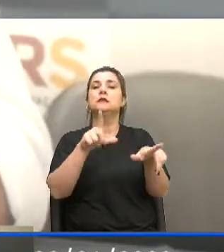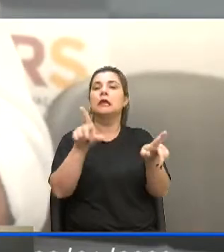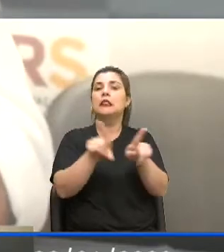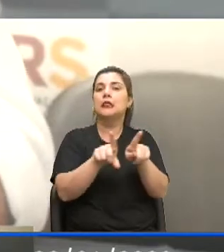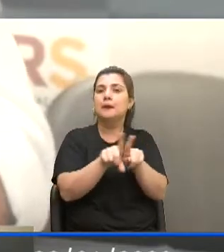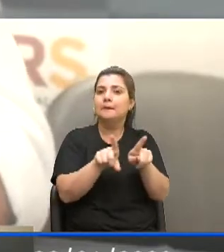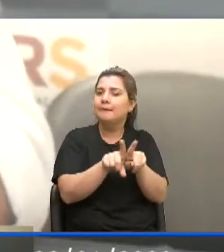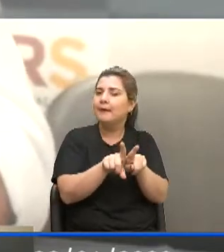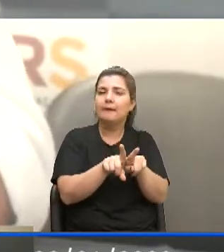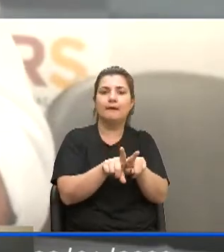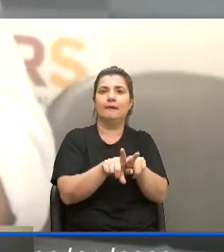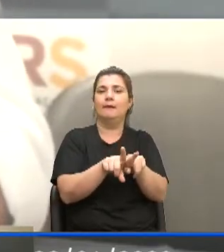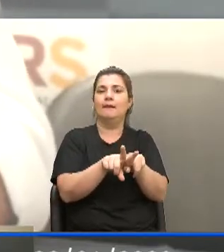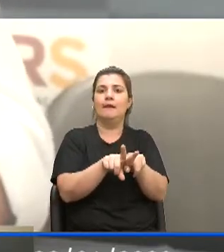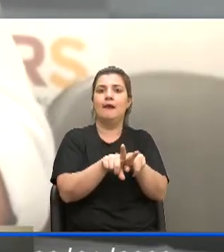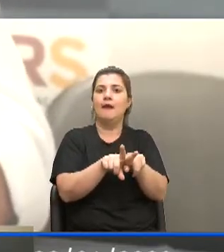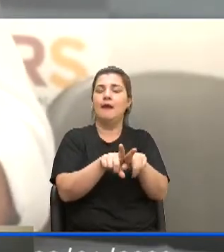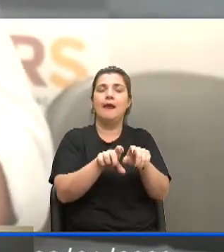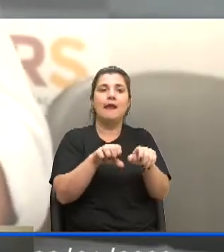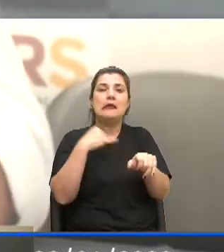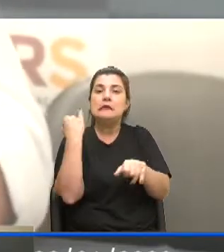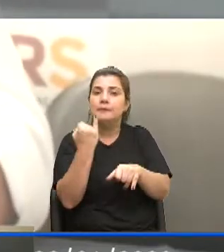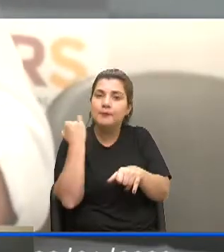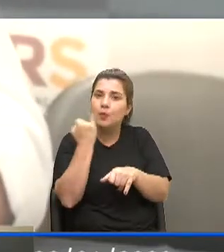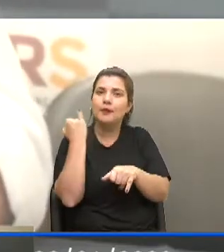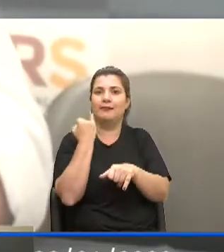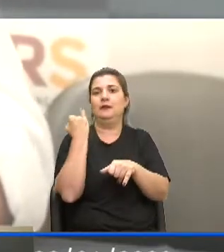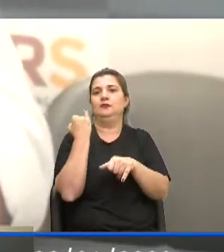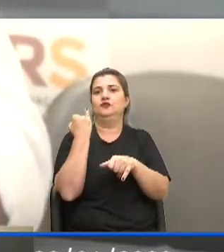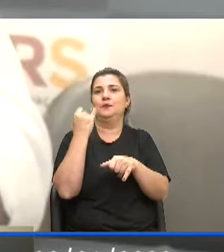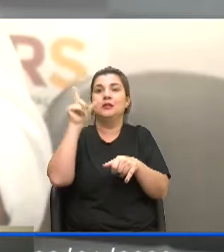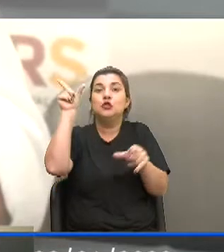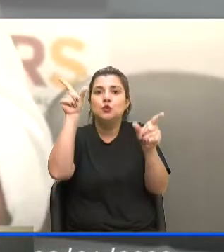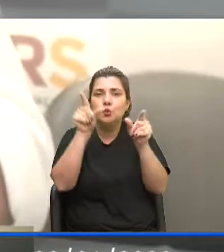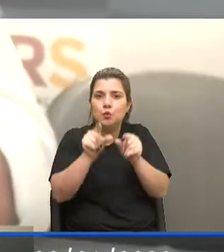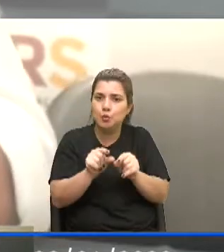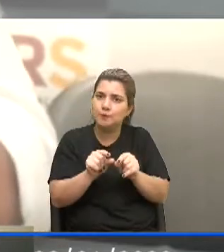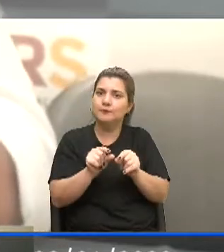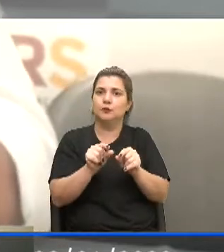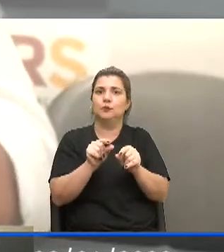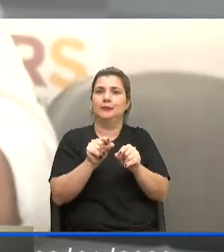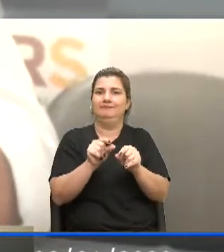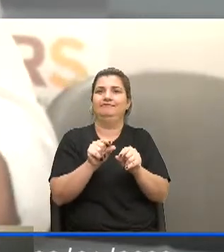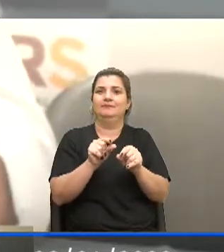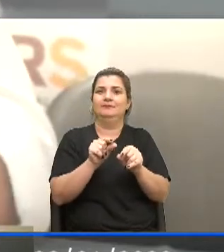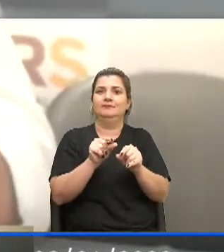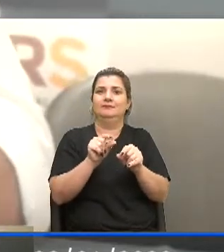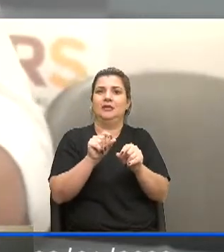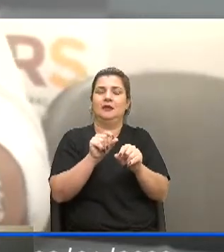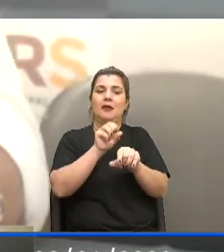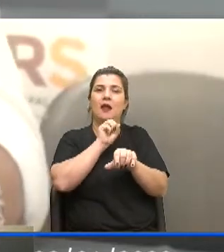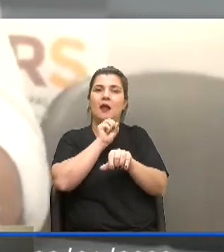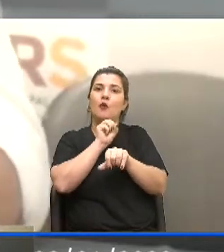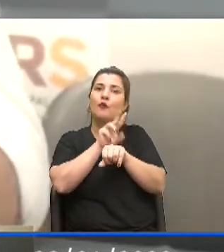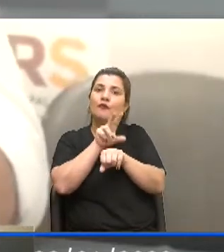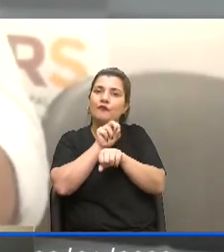é fundamental para que a gente minimize o efeito dessa doença que a gente está enfrentando